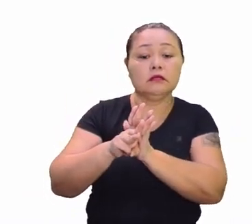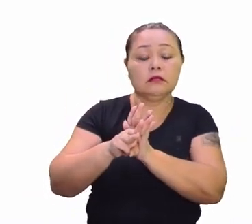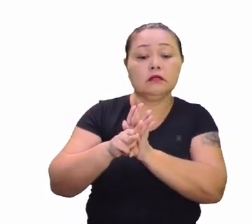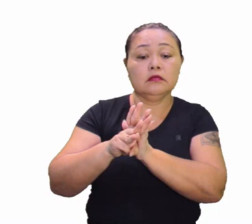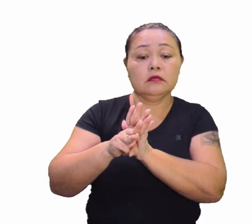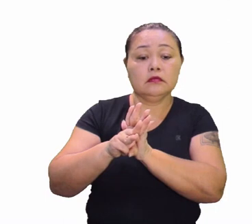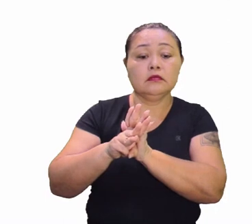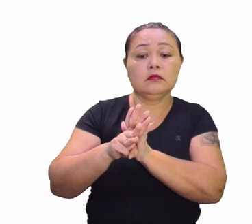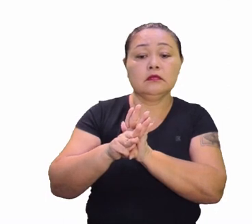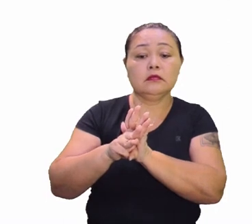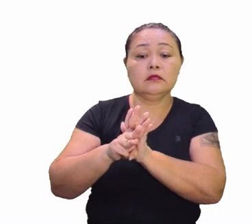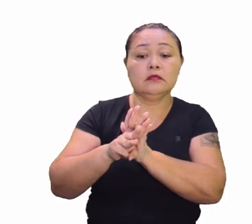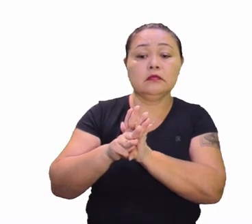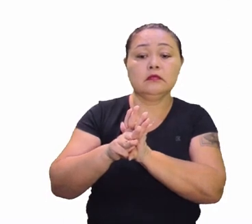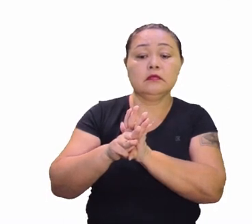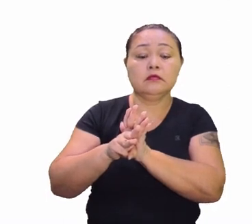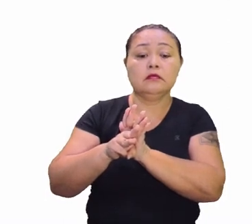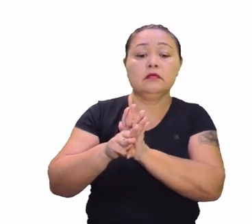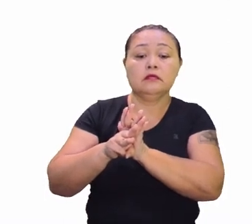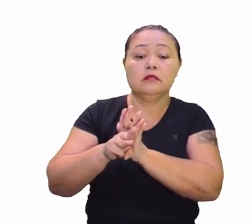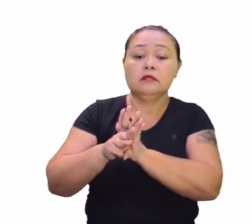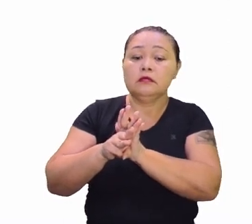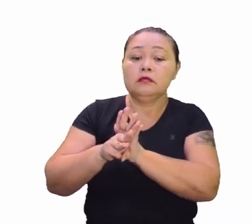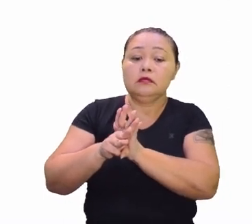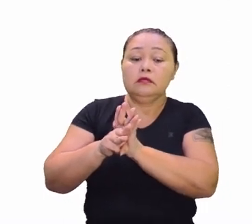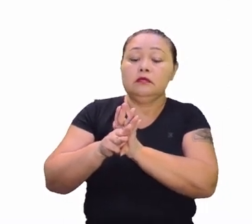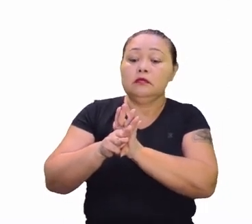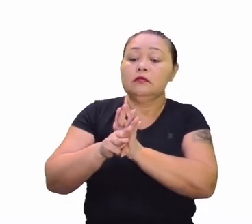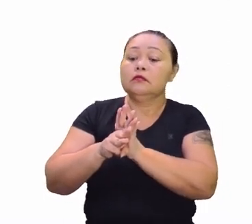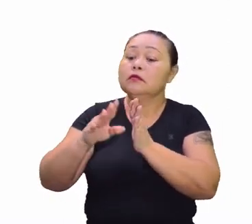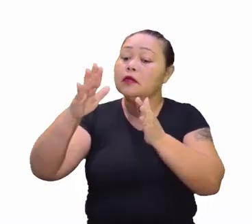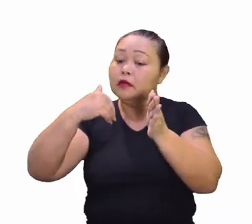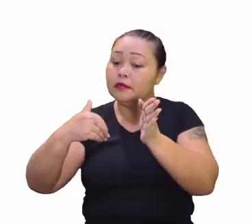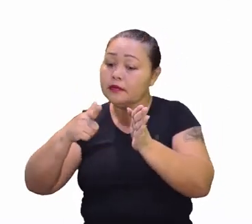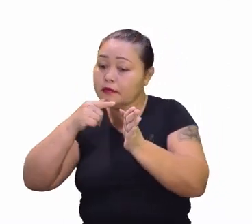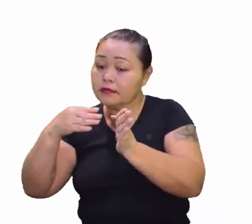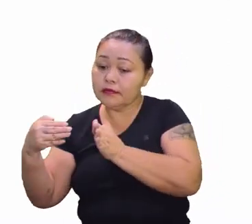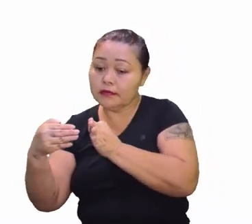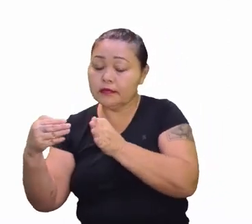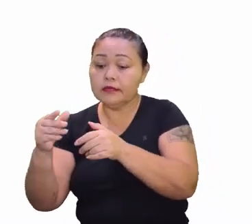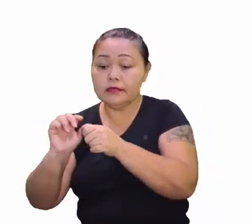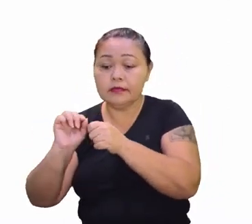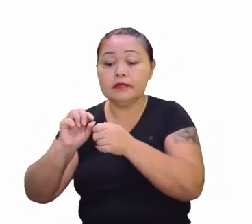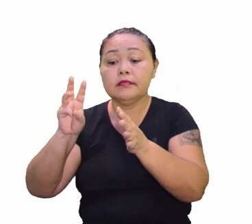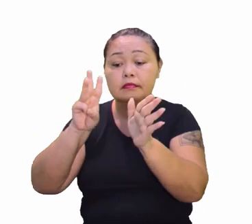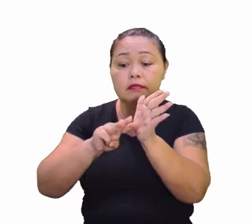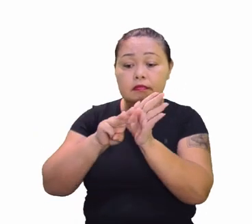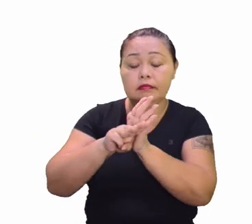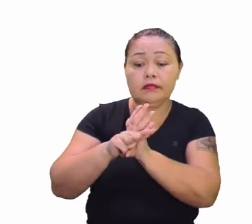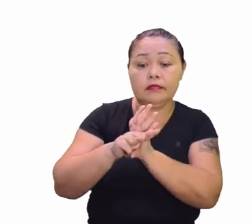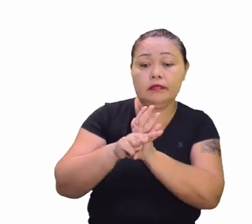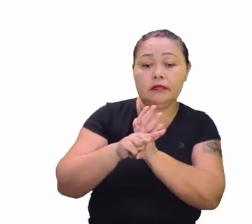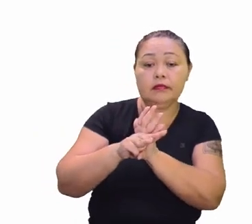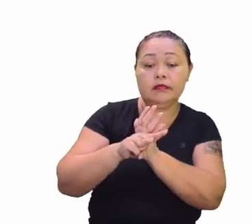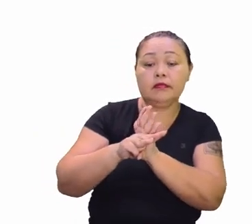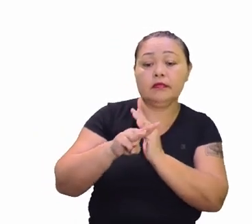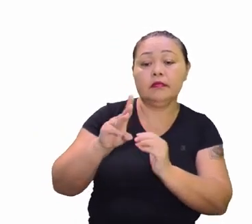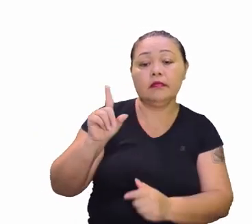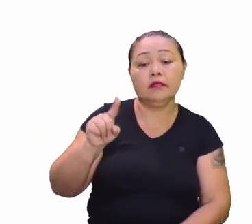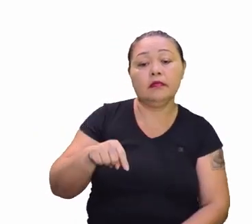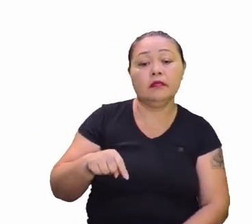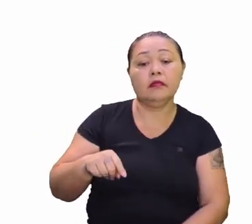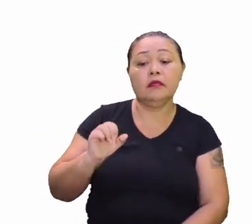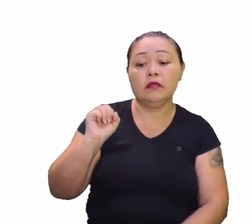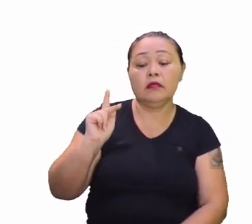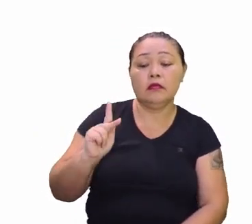deságua no Rio Madeira, então é uma subbacia do Rio Madeira. Exatamente. Da bacia do Rio Madeira. Muito